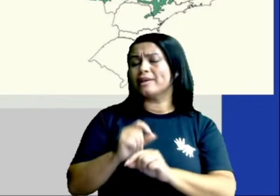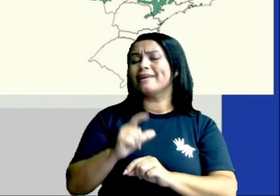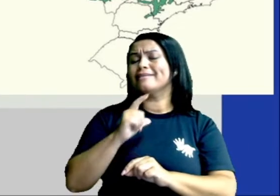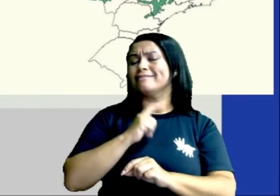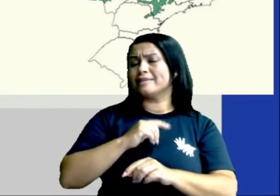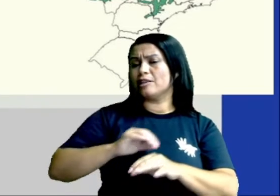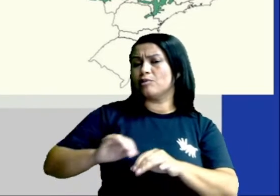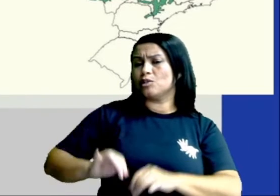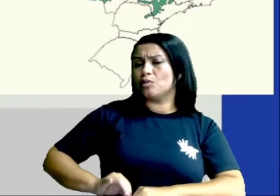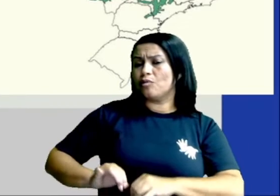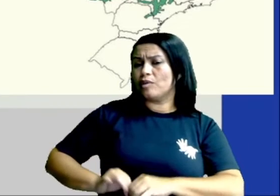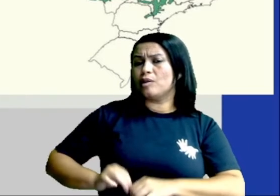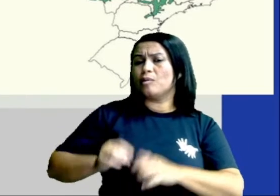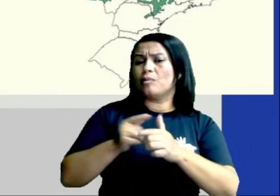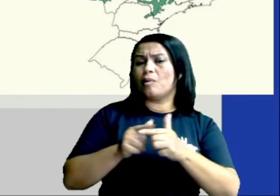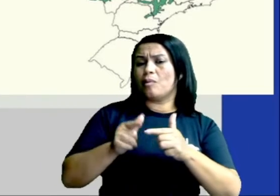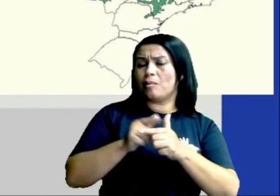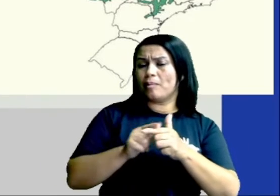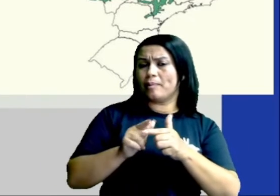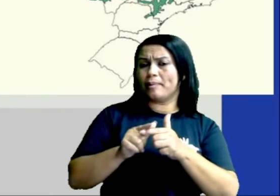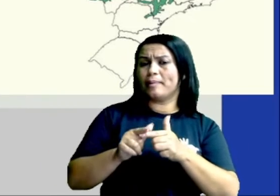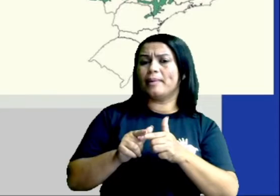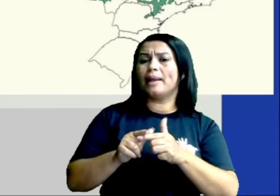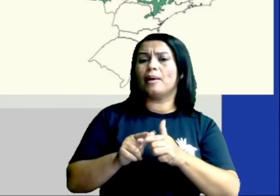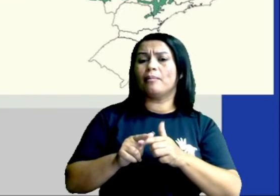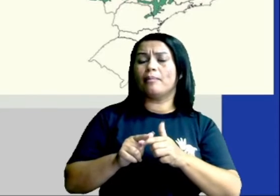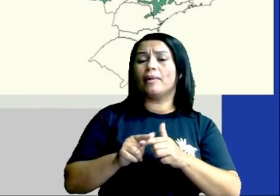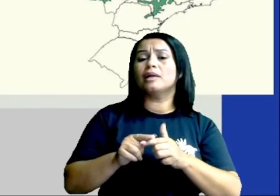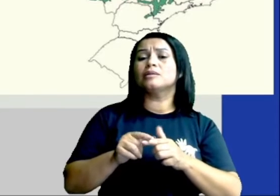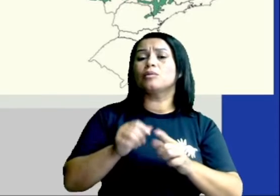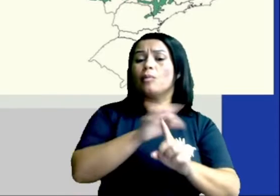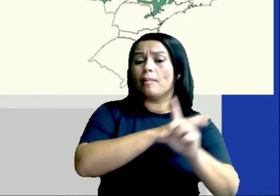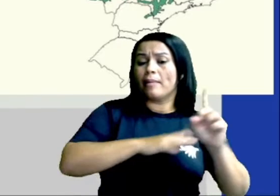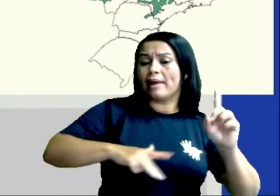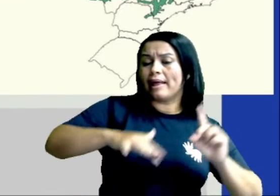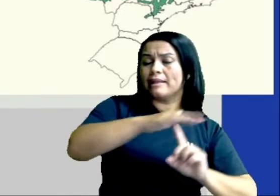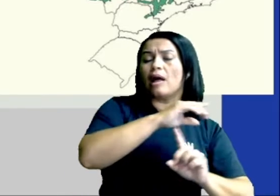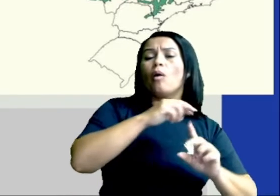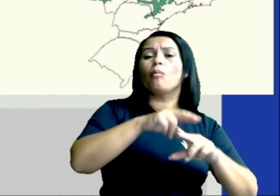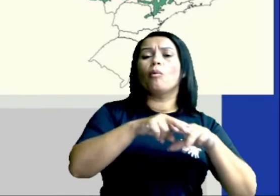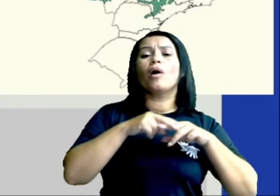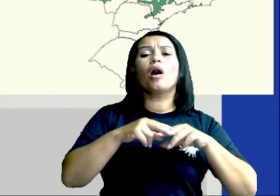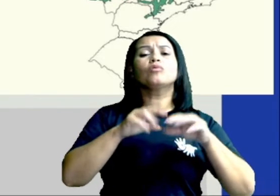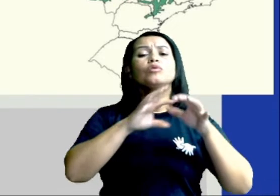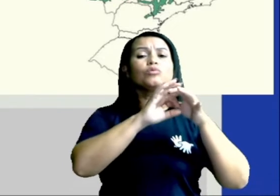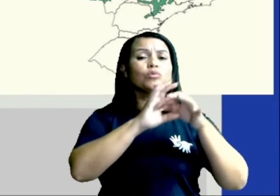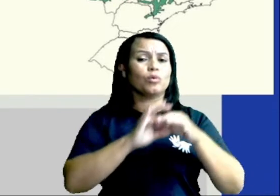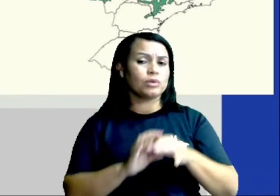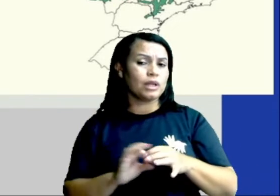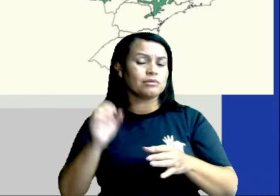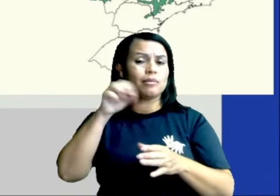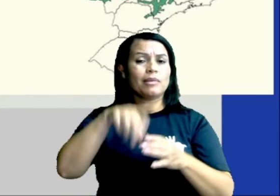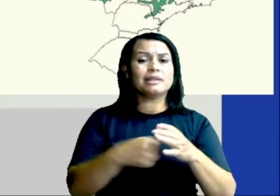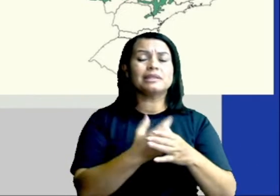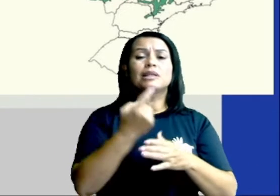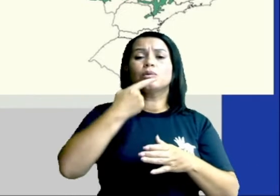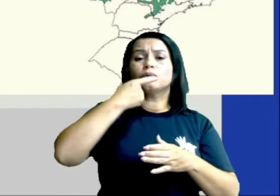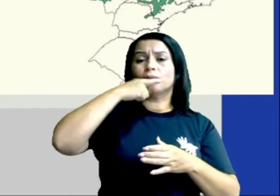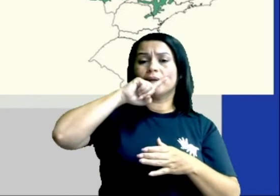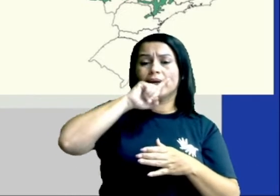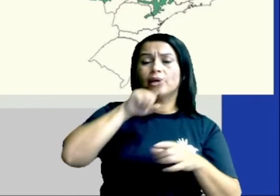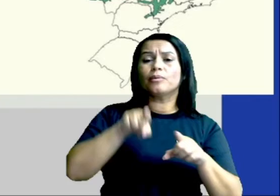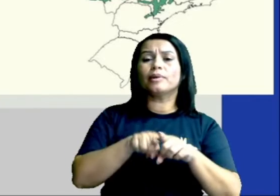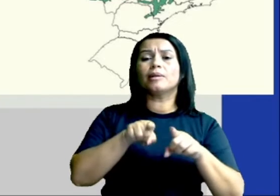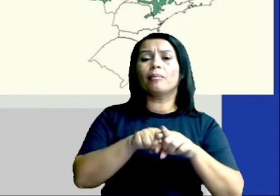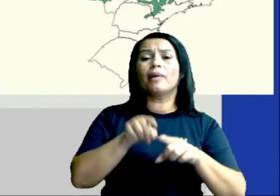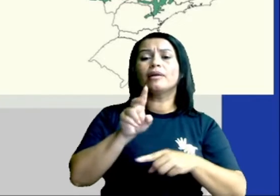sofrendo grande impacto ambiental, e esses impactos são gerados, sobretudo, a partir do contexto da plantação de soja, cana-de-açúcar e da pecuária,